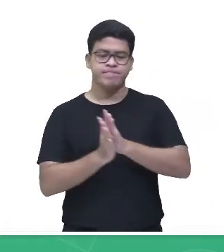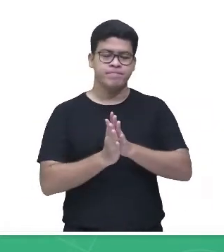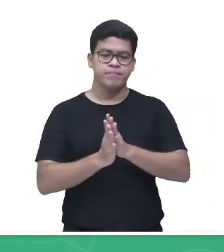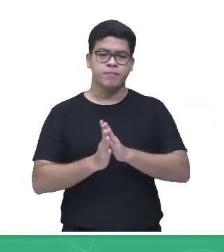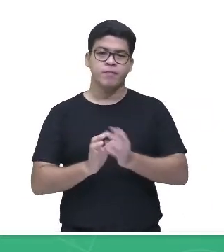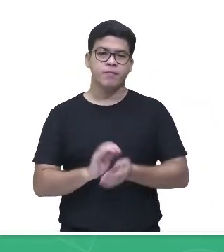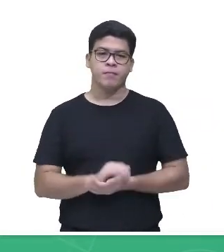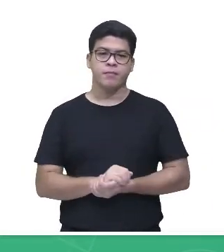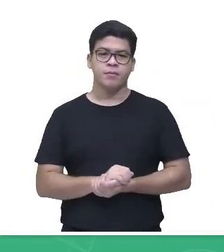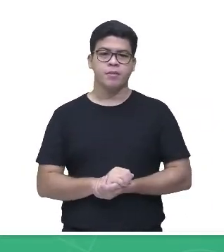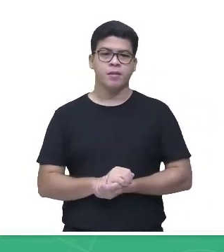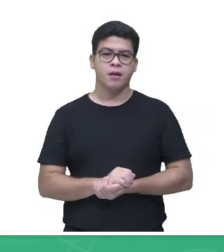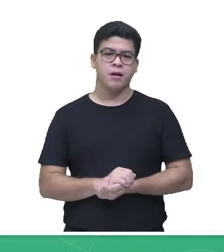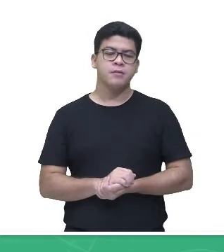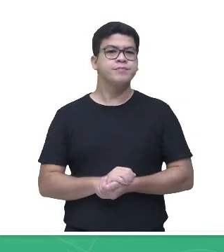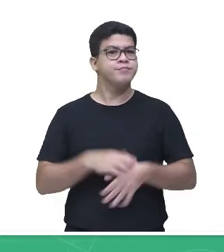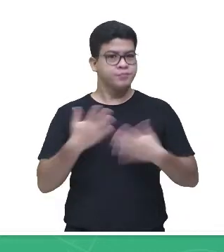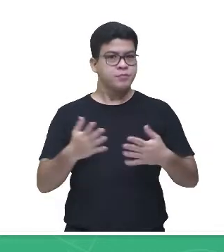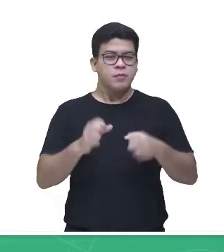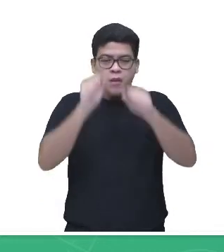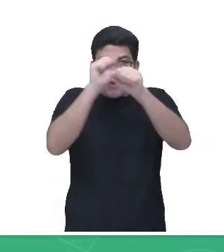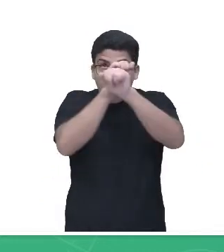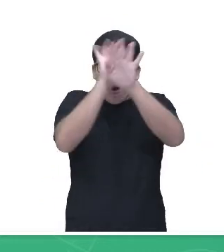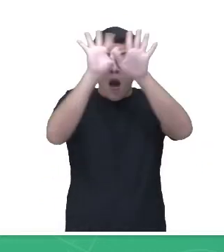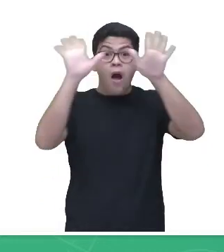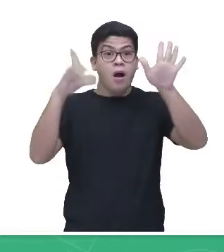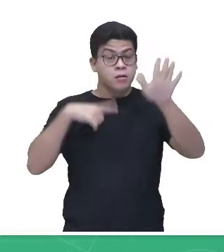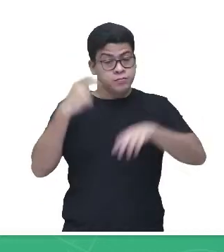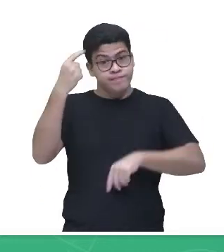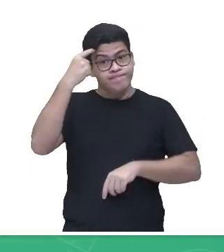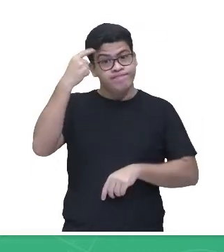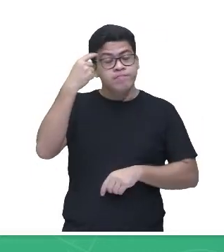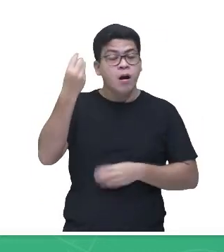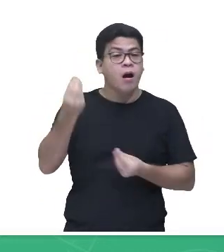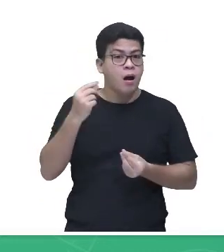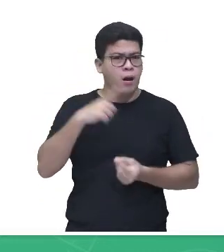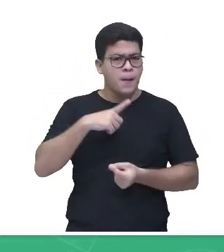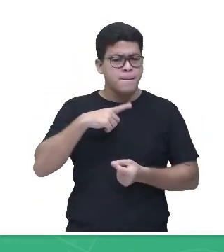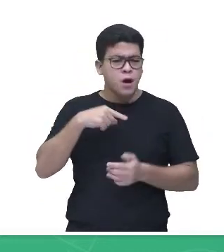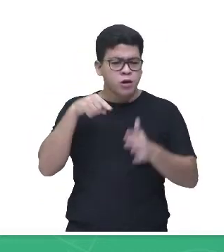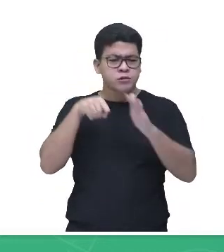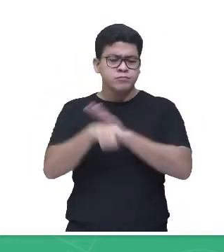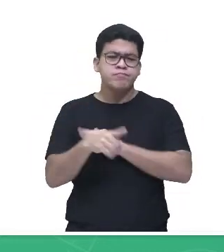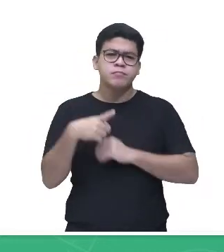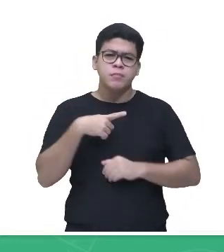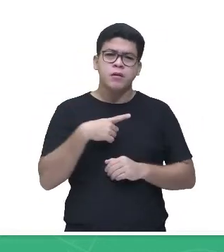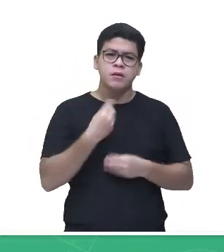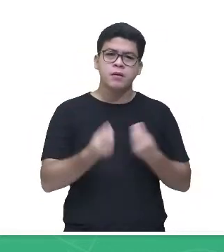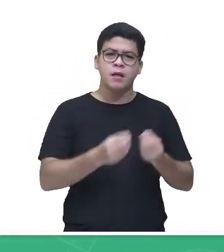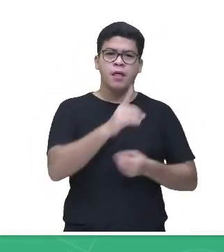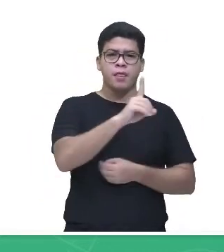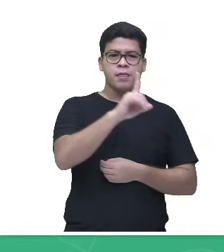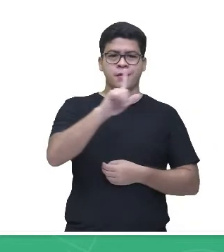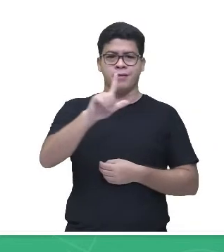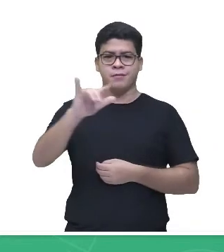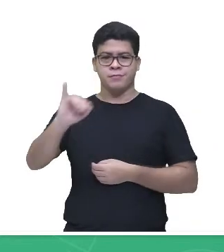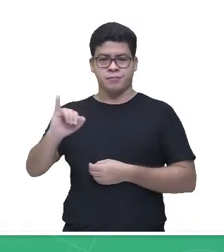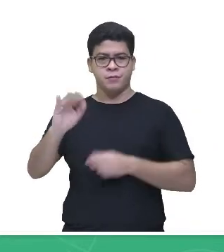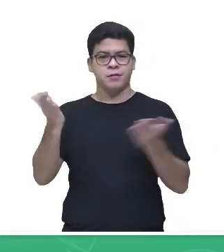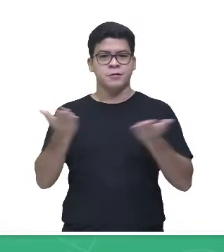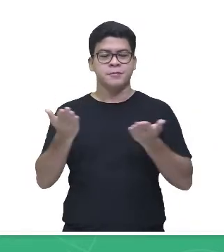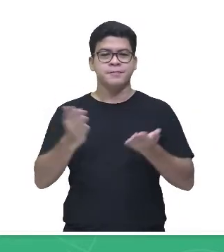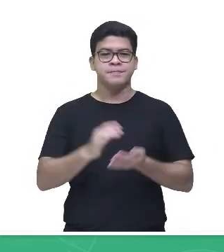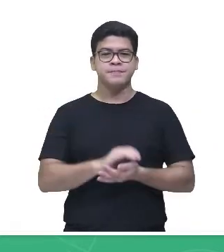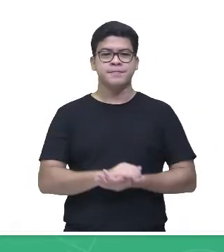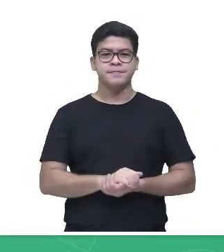que tenha dado aí para vocês compreenderem. Qualquer dúvida, podem chamar no chat. E agora eu vou chamar a nossa DLI. Vamos lá?